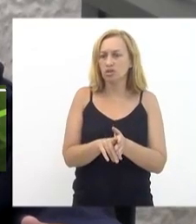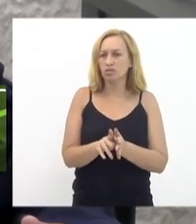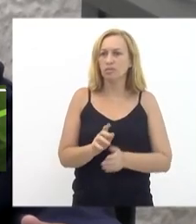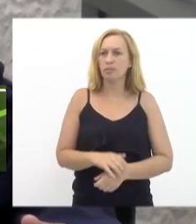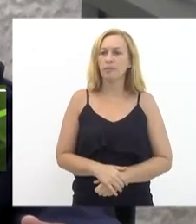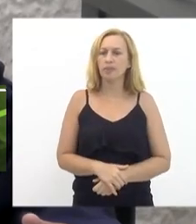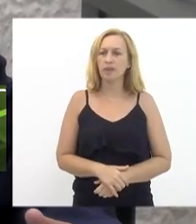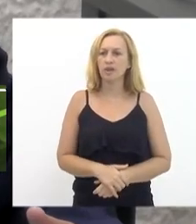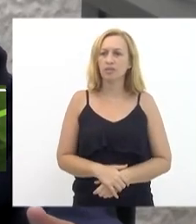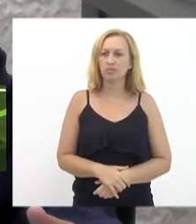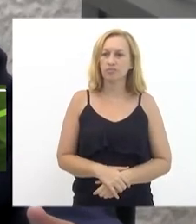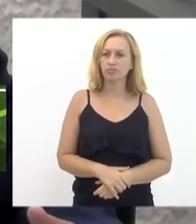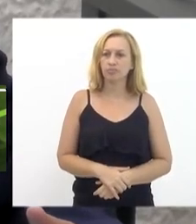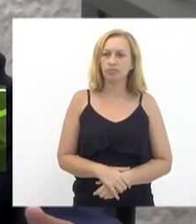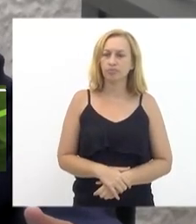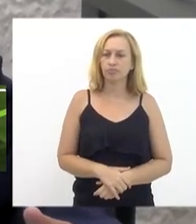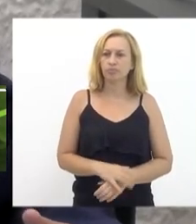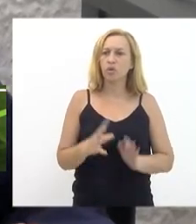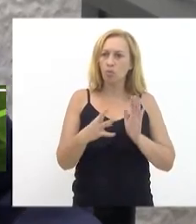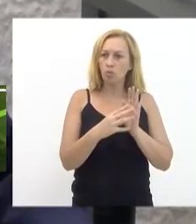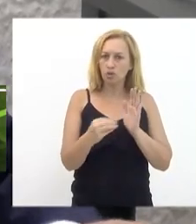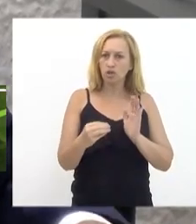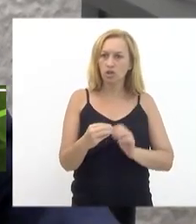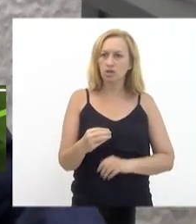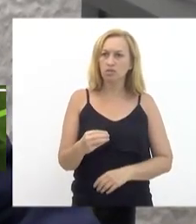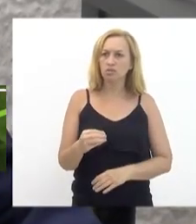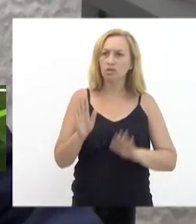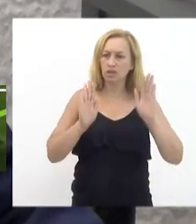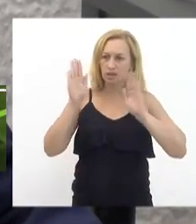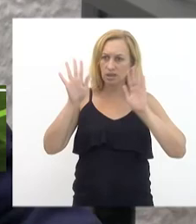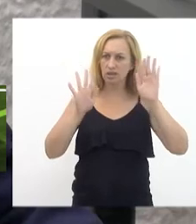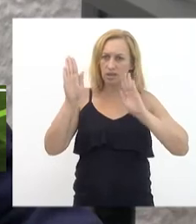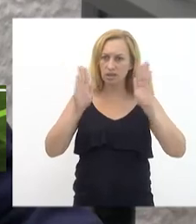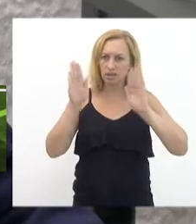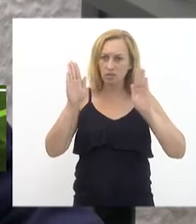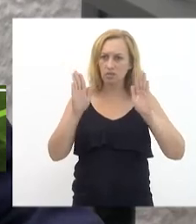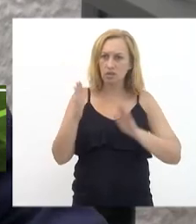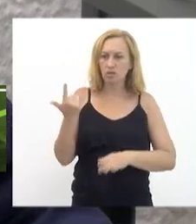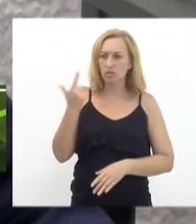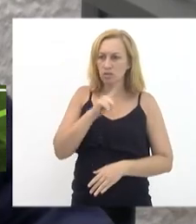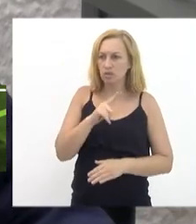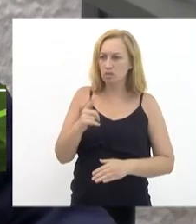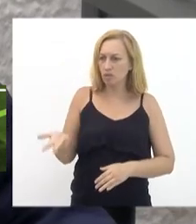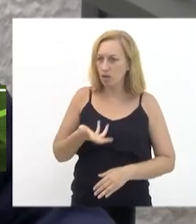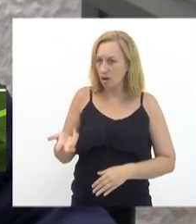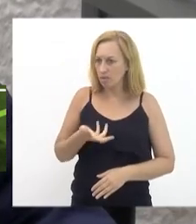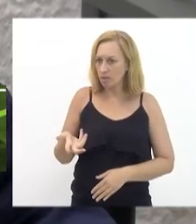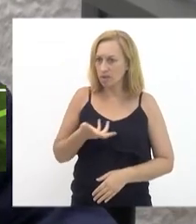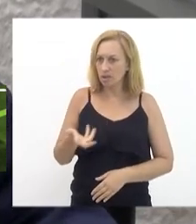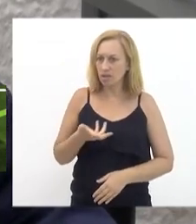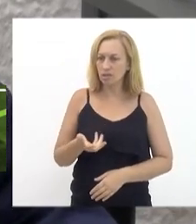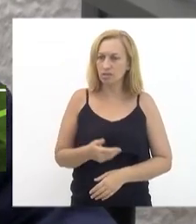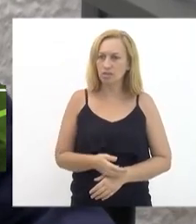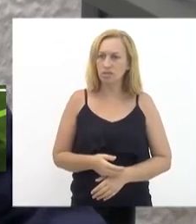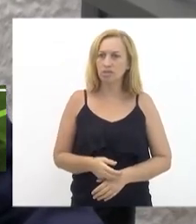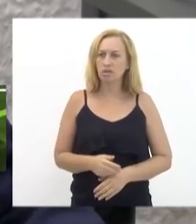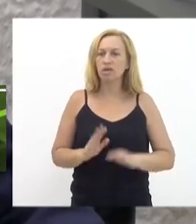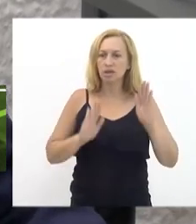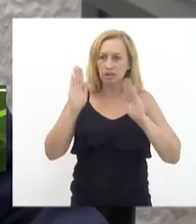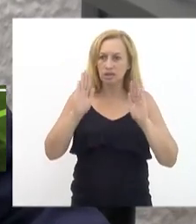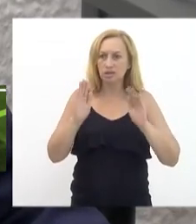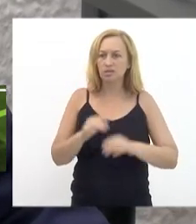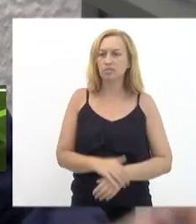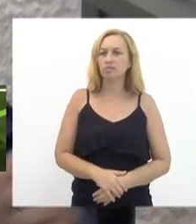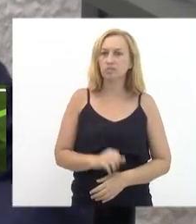executivo o cão uma modelo modelo de licitação que você consegue ter mais agilidade para licitar e